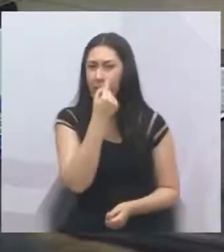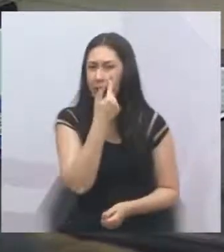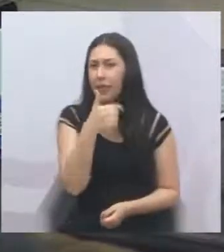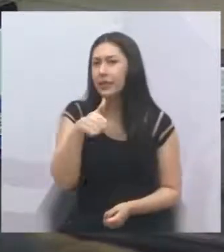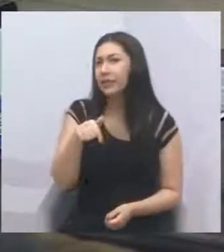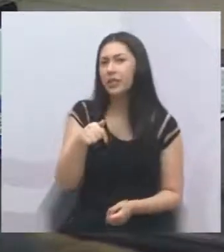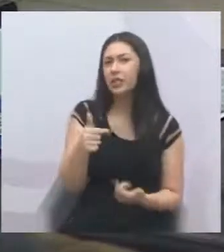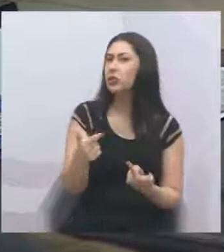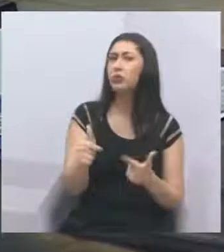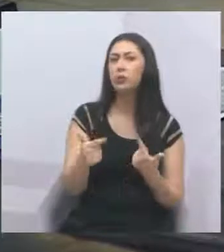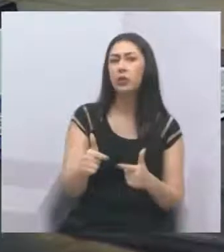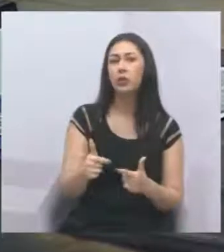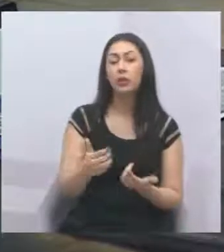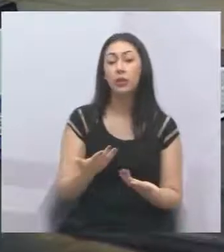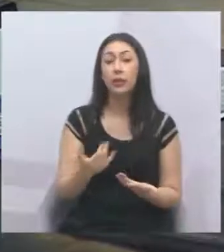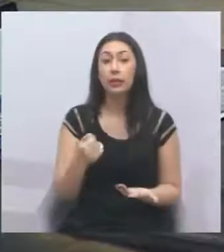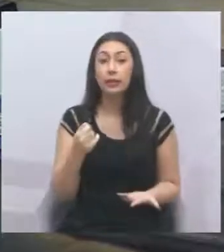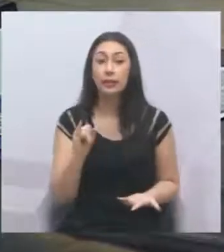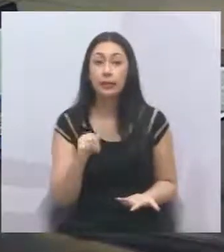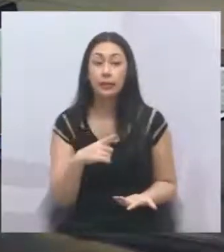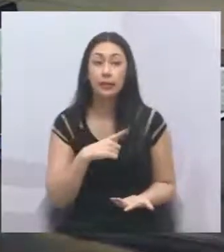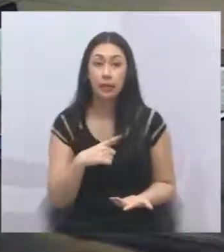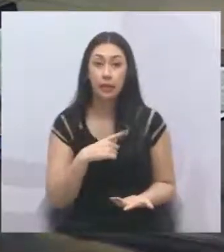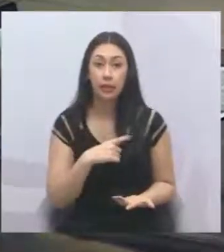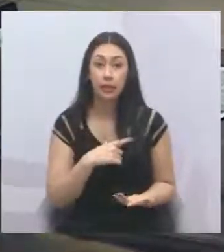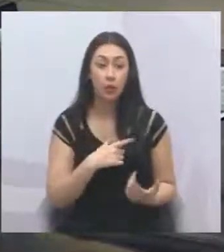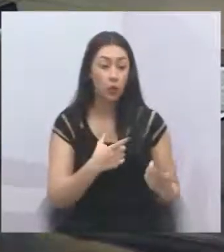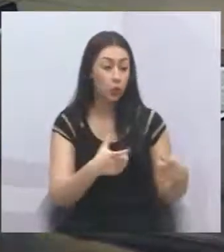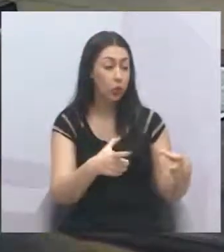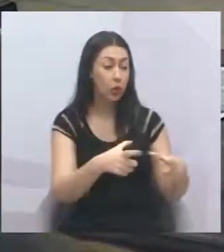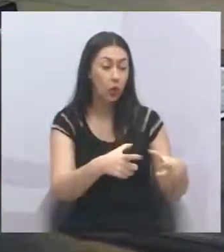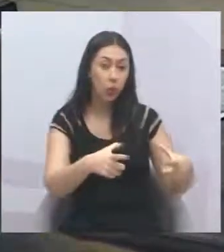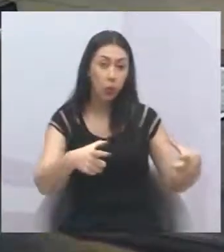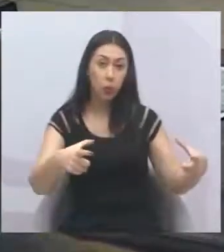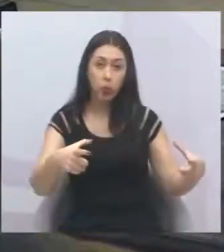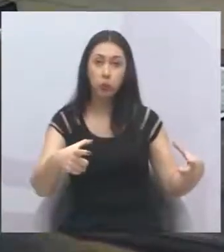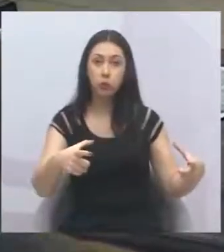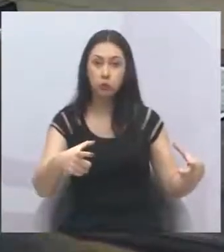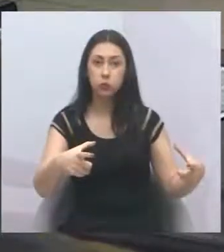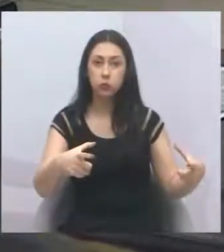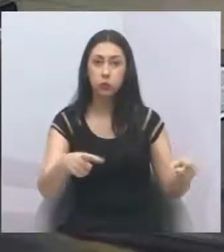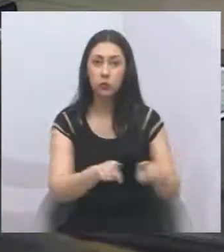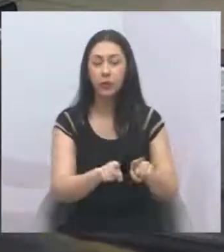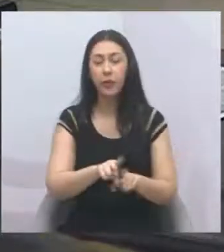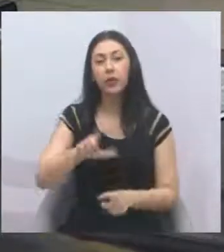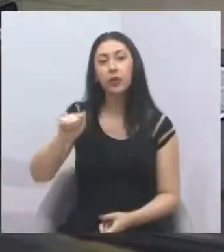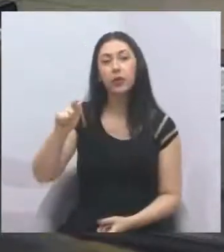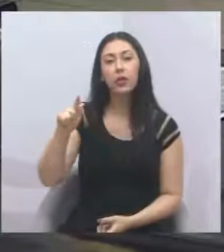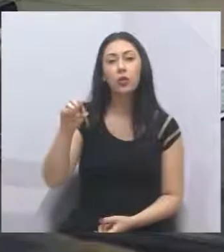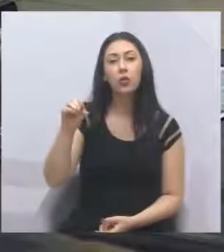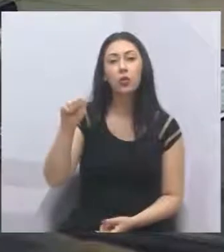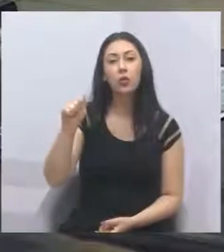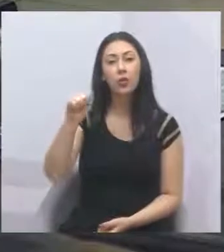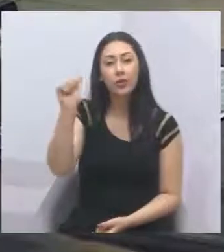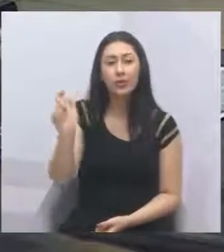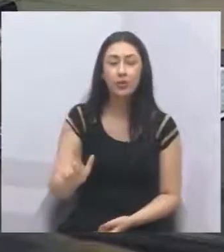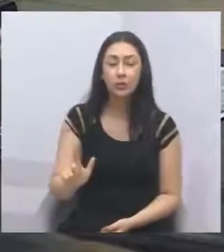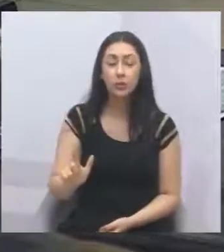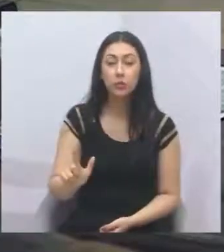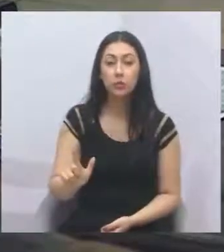7 horas no bairro, se tem distrito daquele tamanho, Lagoa Azul